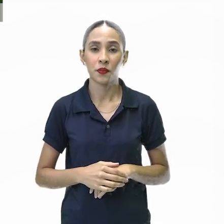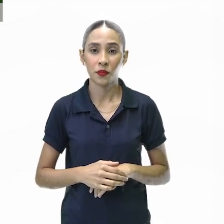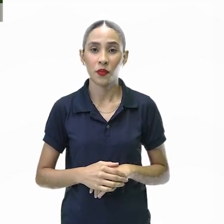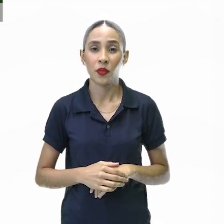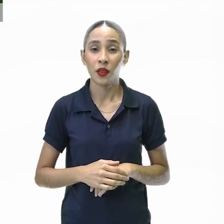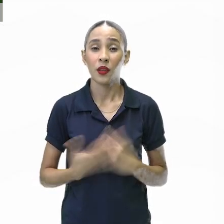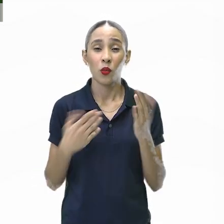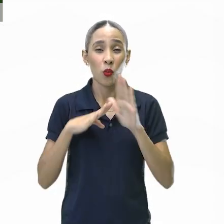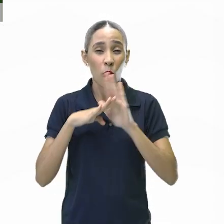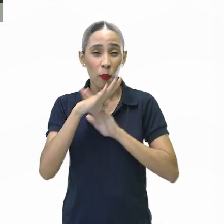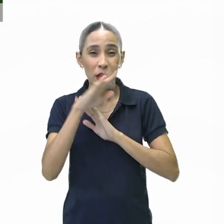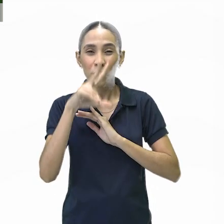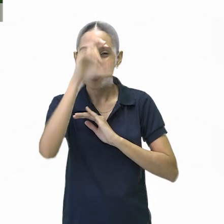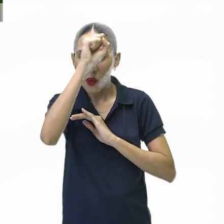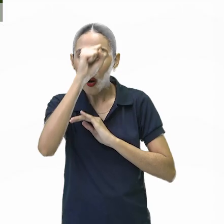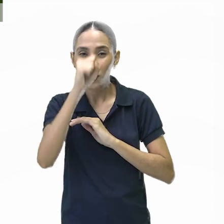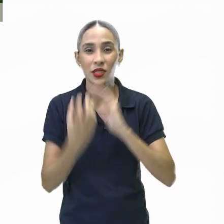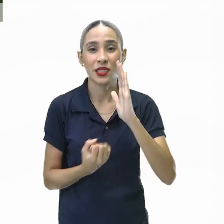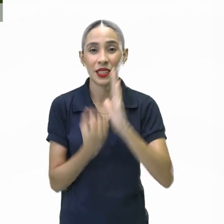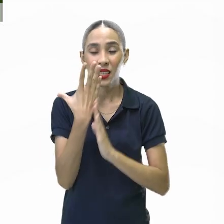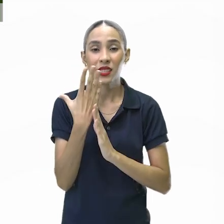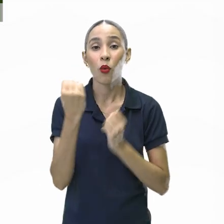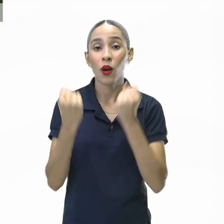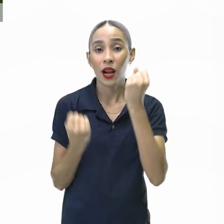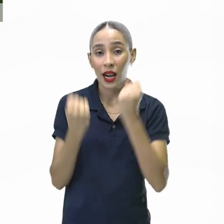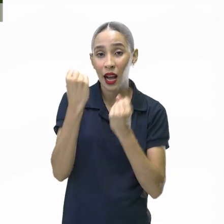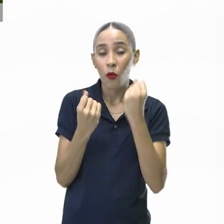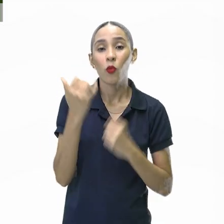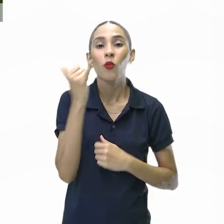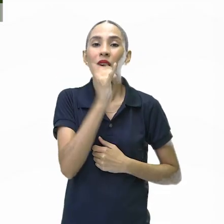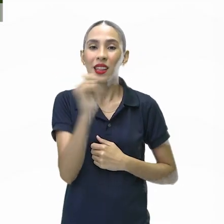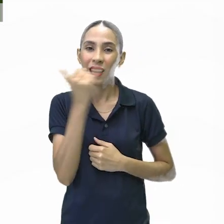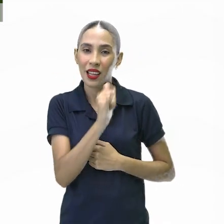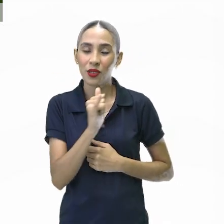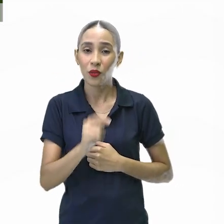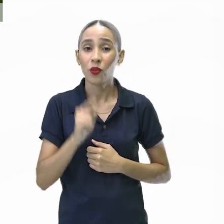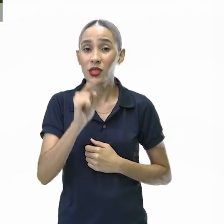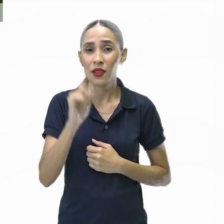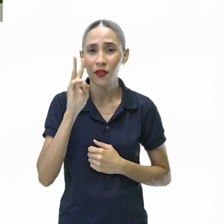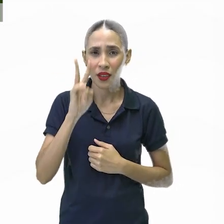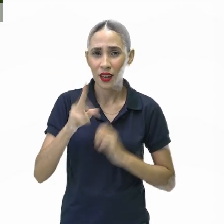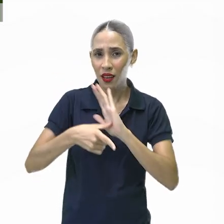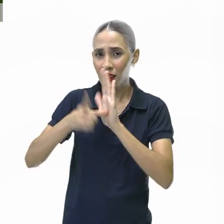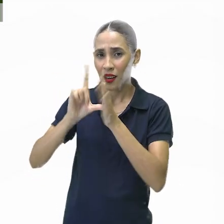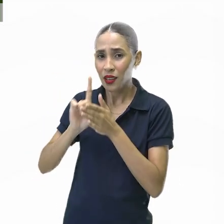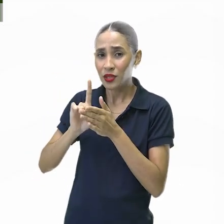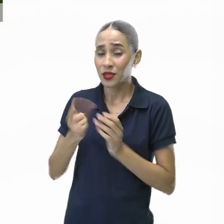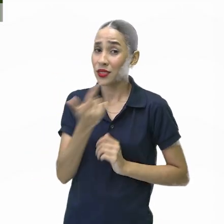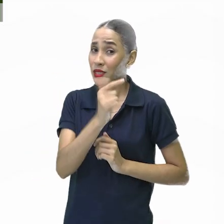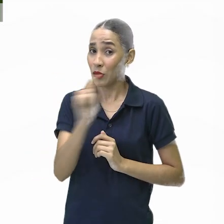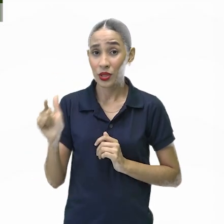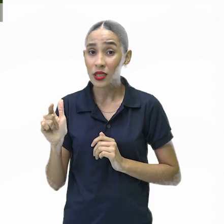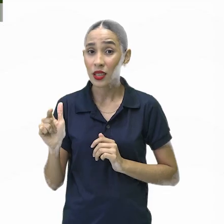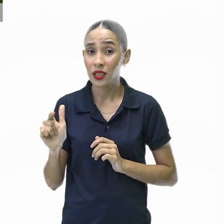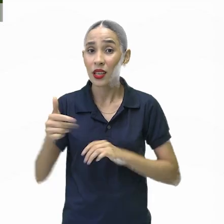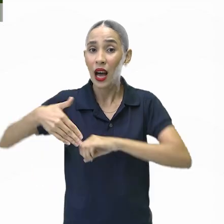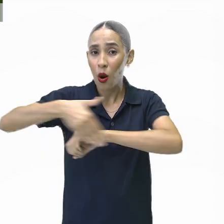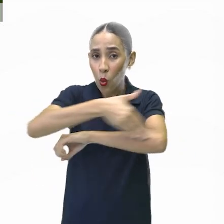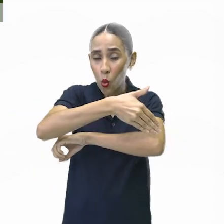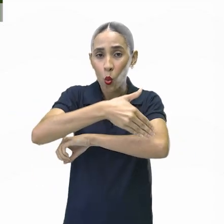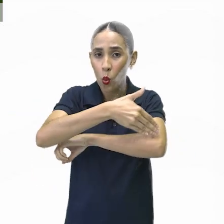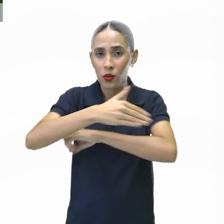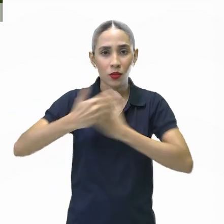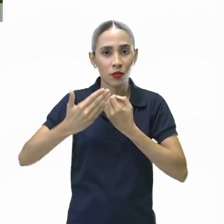grande aumento na fabricação de carros elétricos, né? Você vê aí, antigamente você não via, mas aí nas ruas das